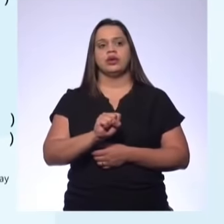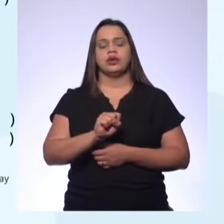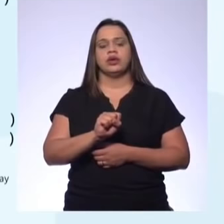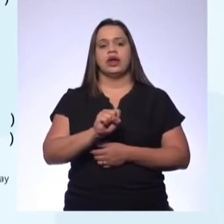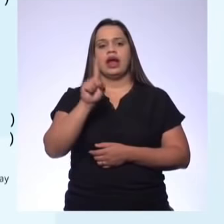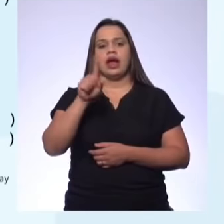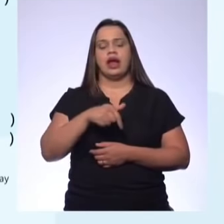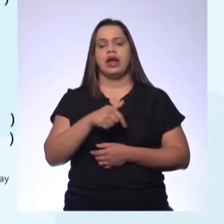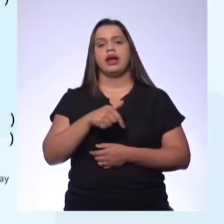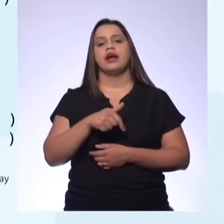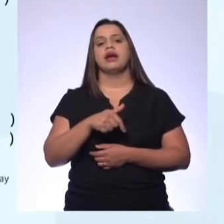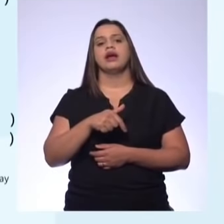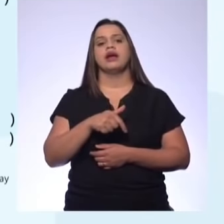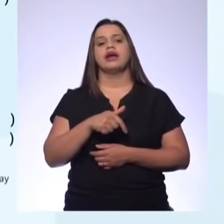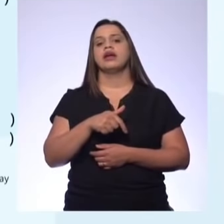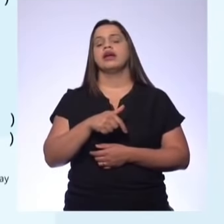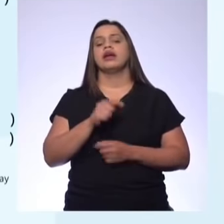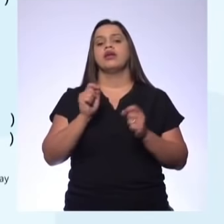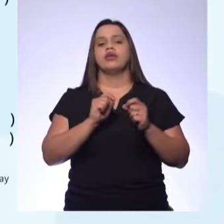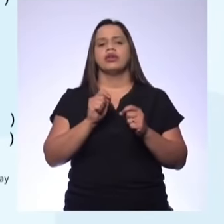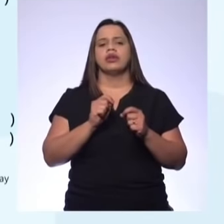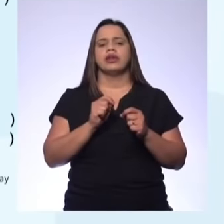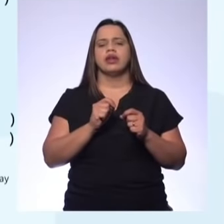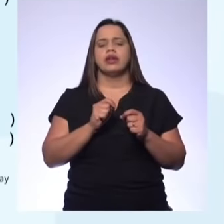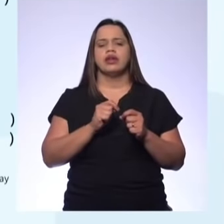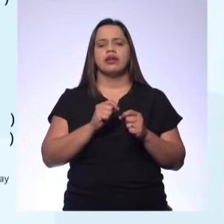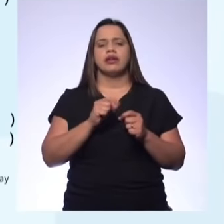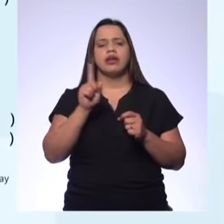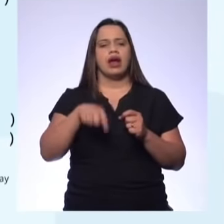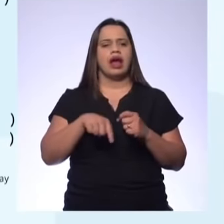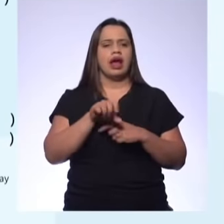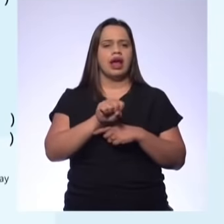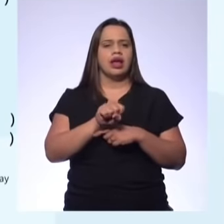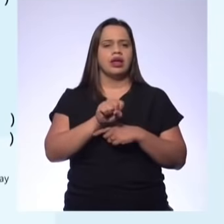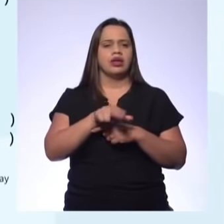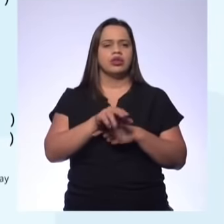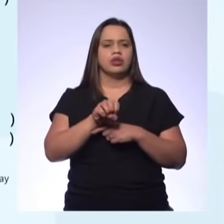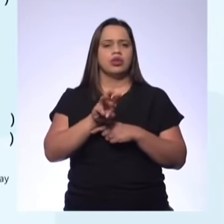agora na Neve era isso que você vai dobrar esqui na neve mas que na Neve